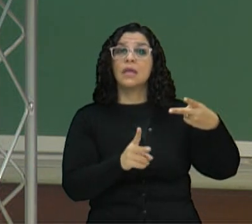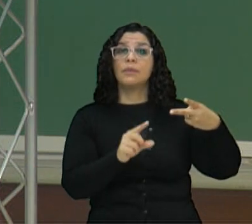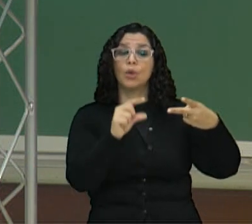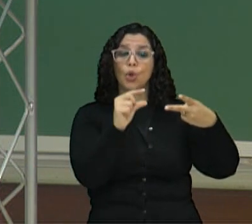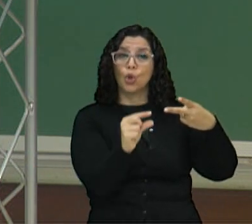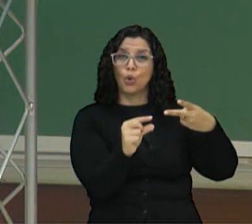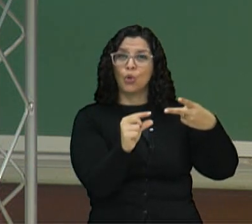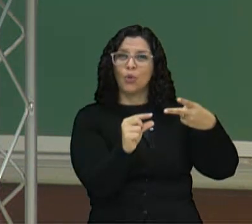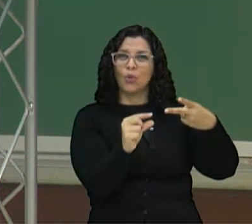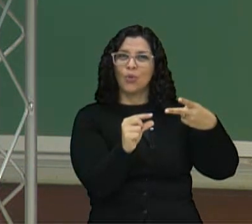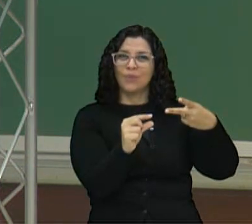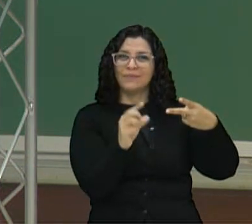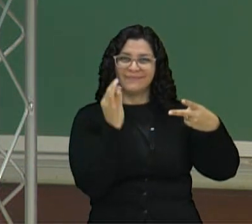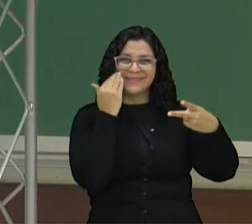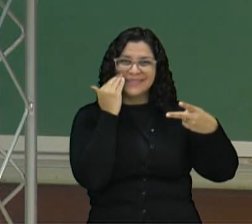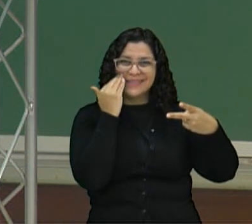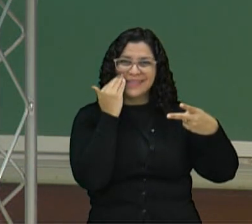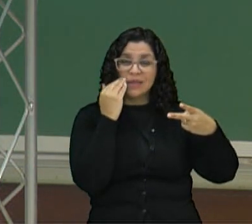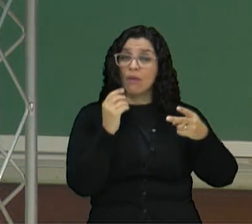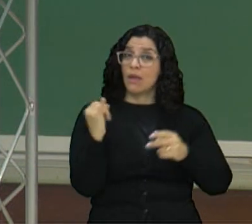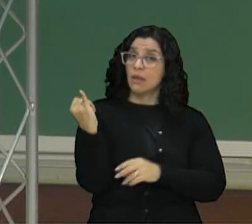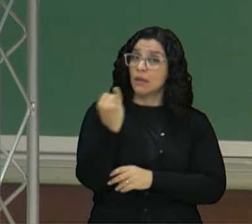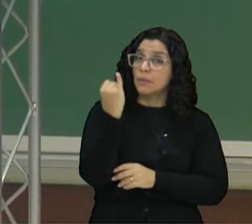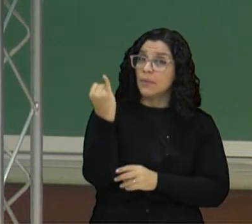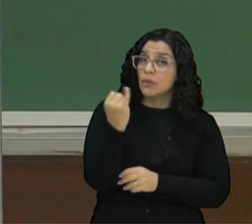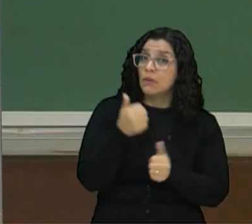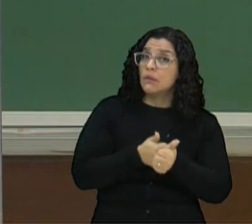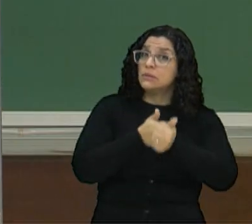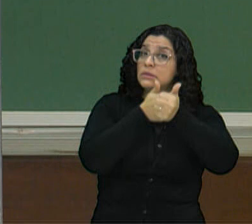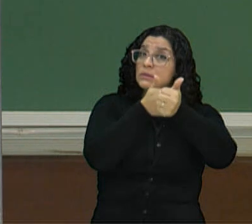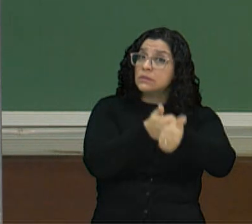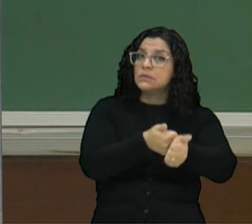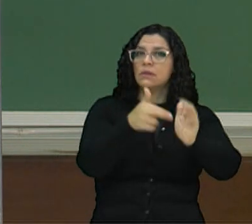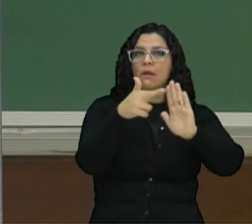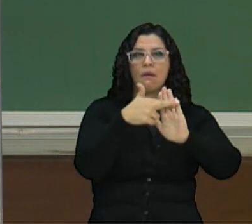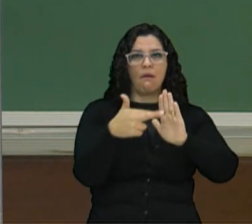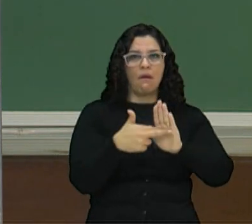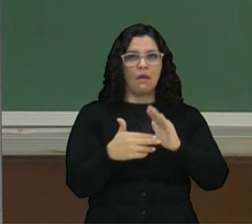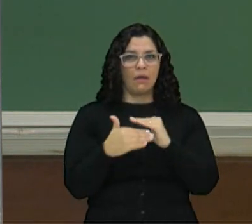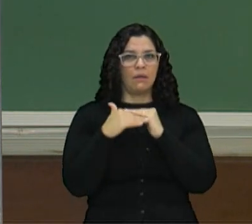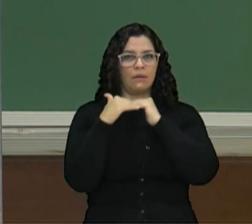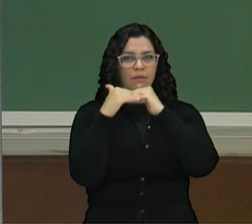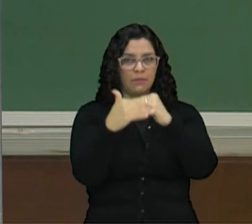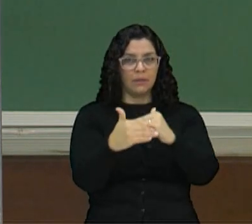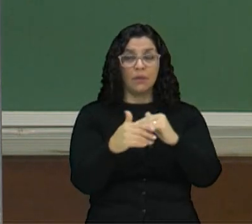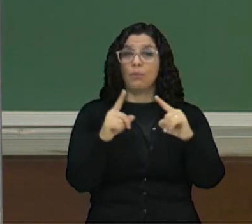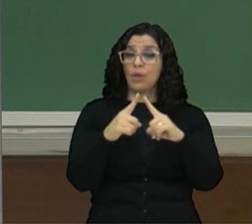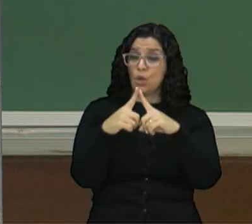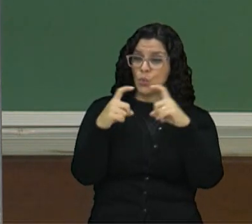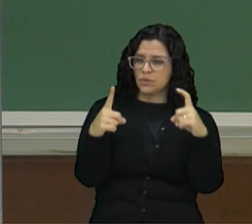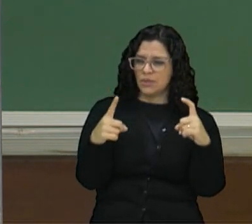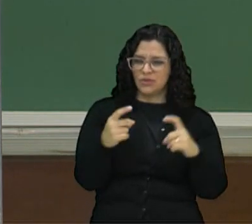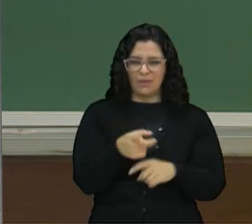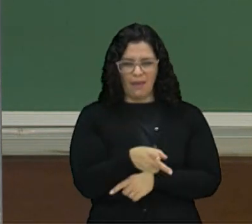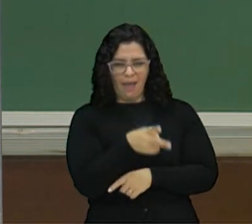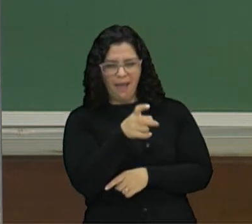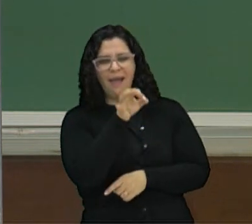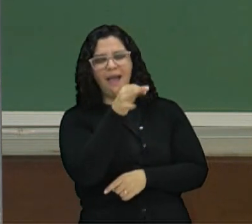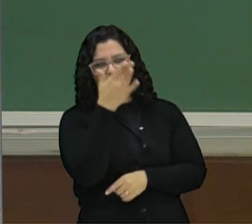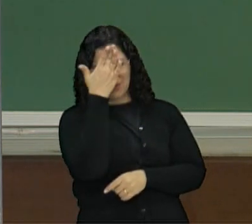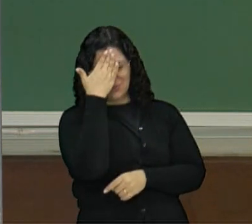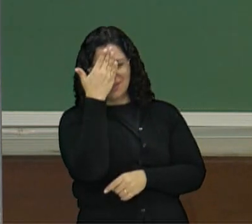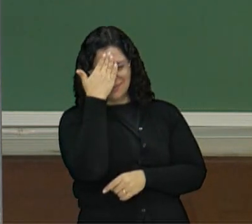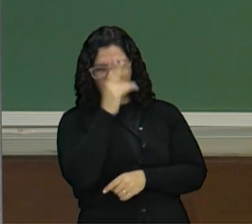em minúsculo. É muito importante seguir esse padrão, essas regras, para que os cientistas identifiquem, quando